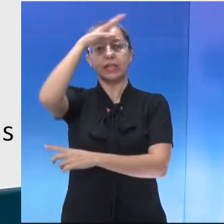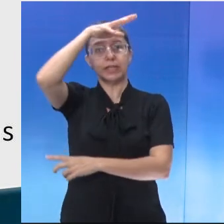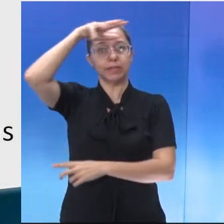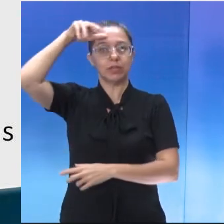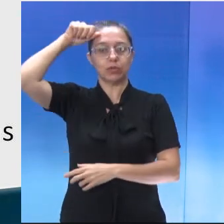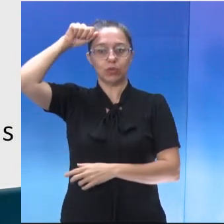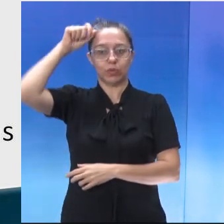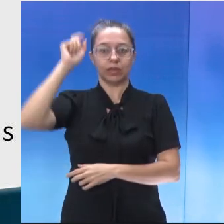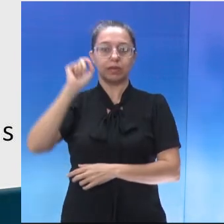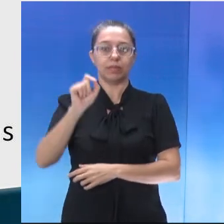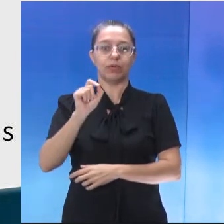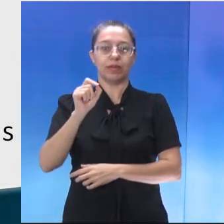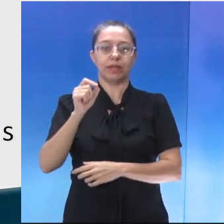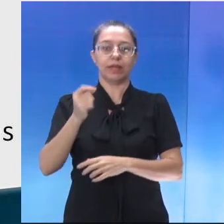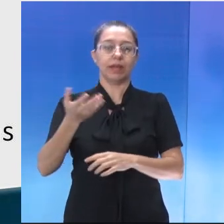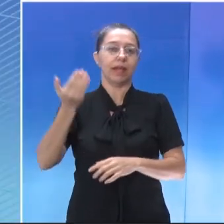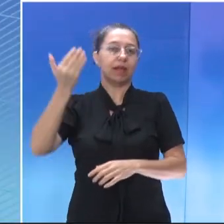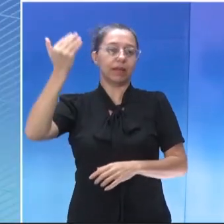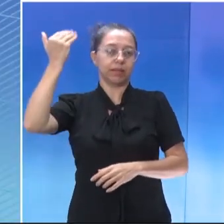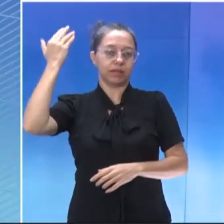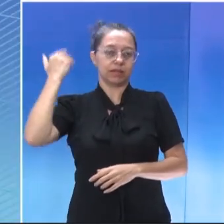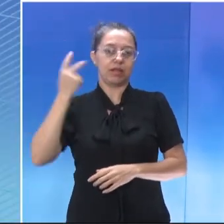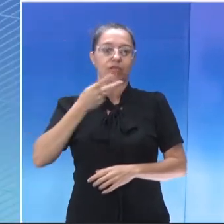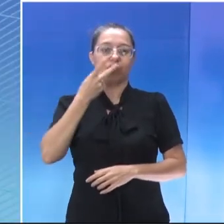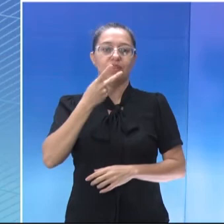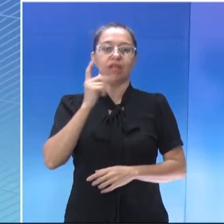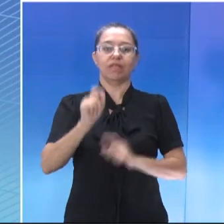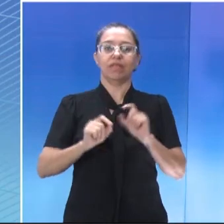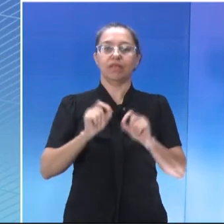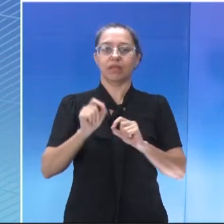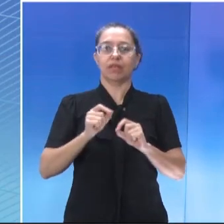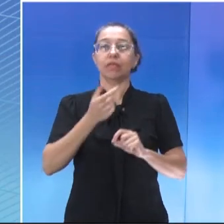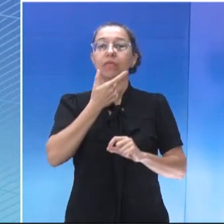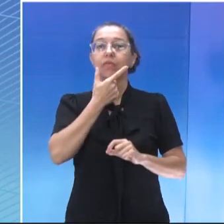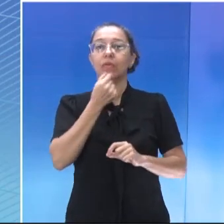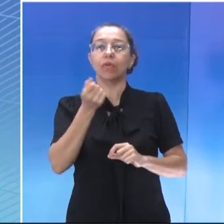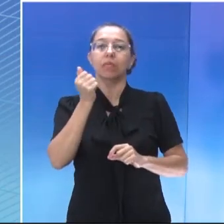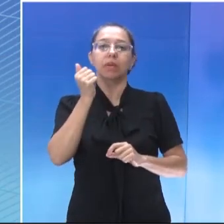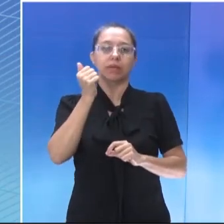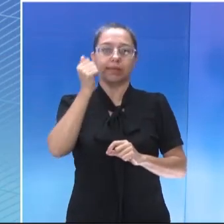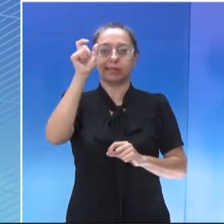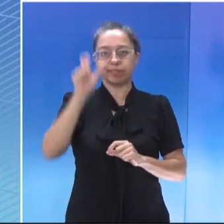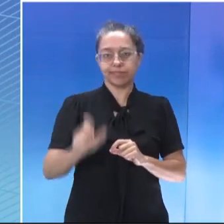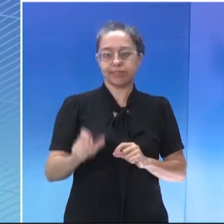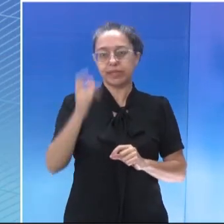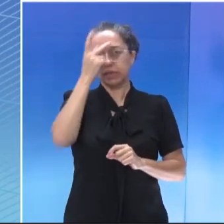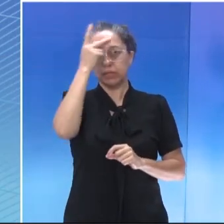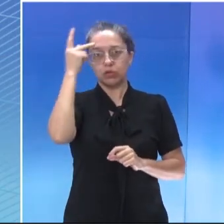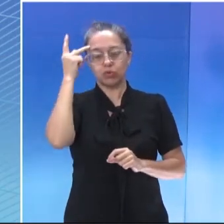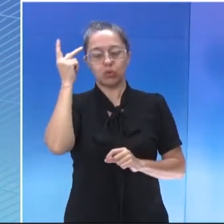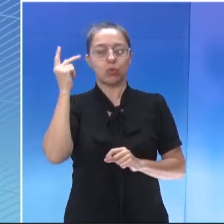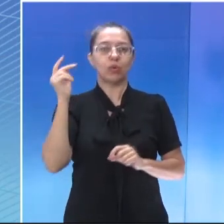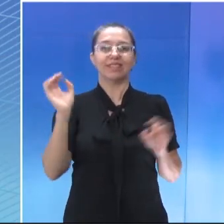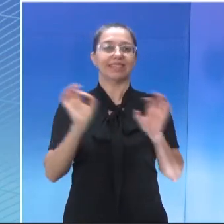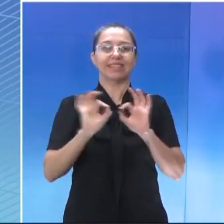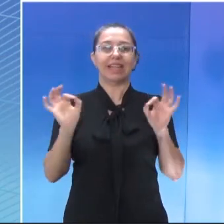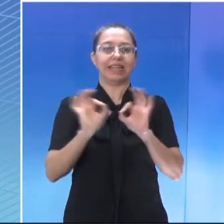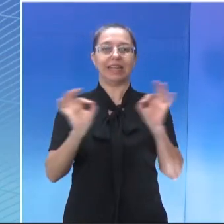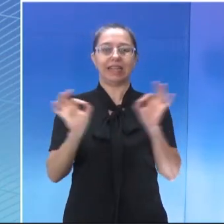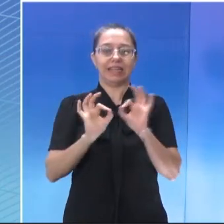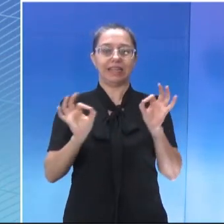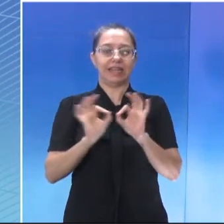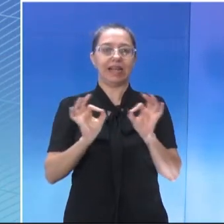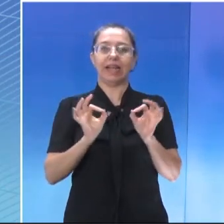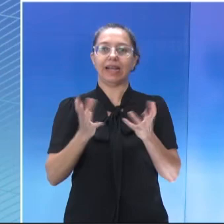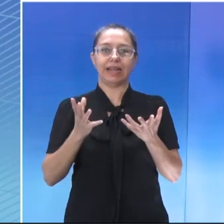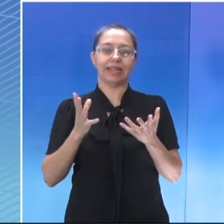o olhar do passado dizia que o homem não tinha mexido na Amazônia, só após Colombo. Mas não é